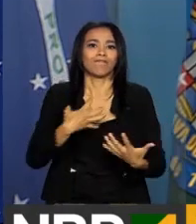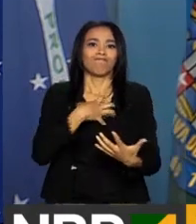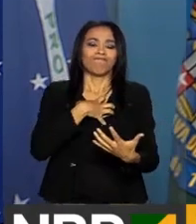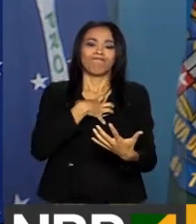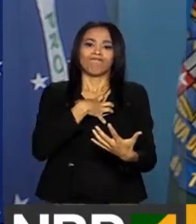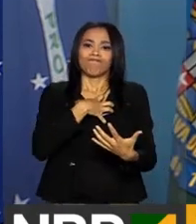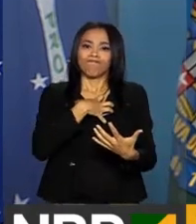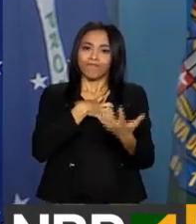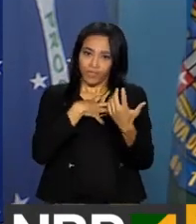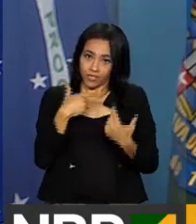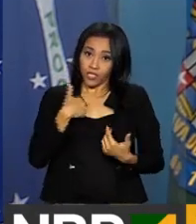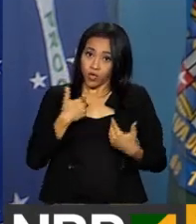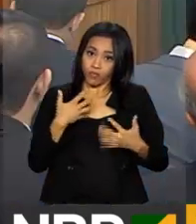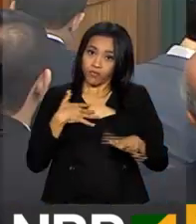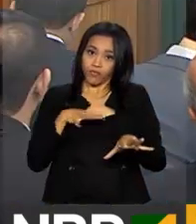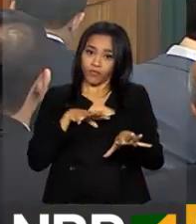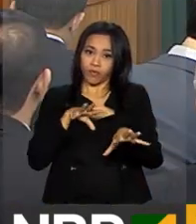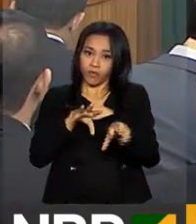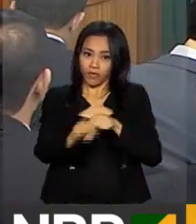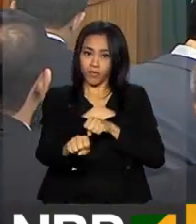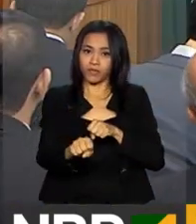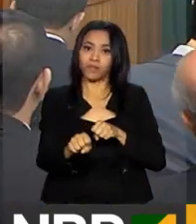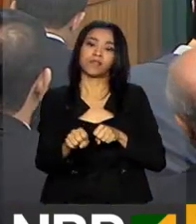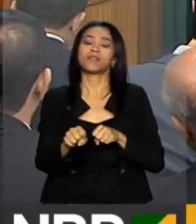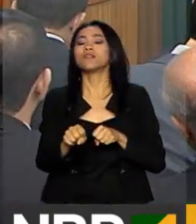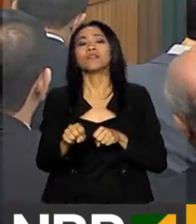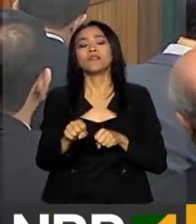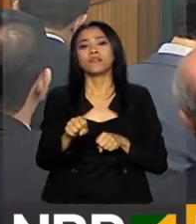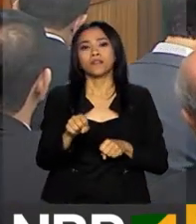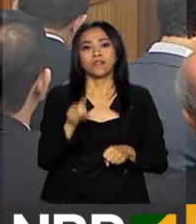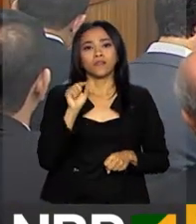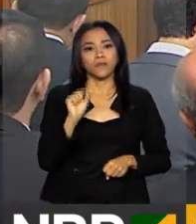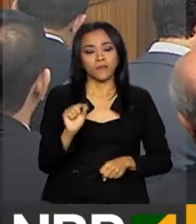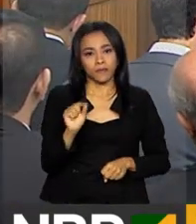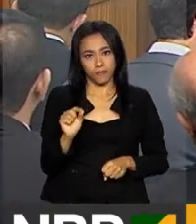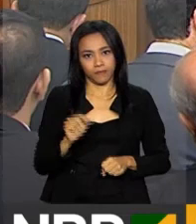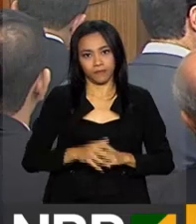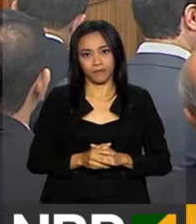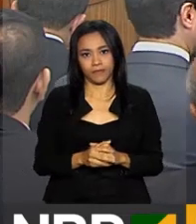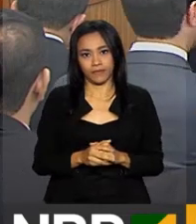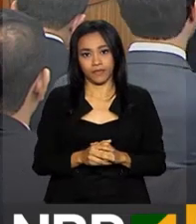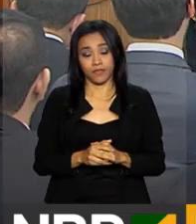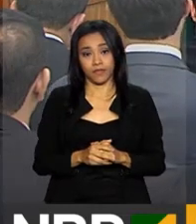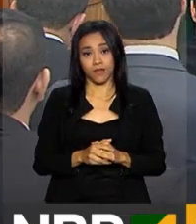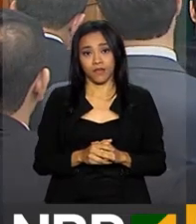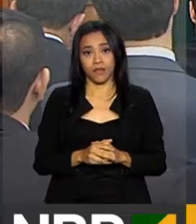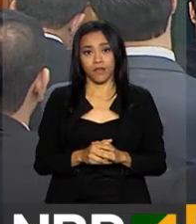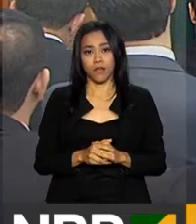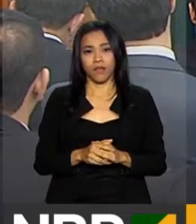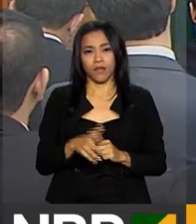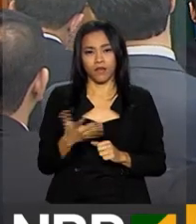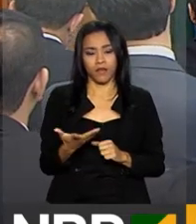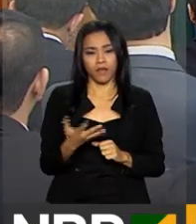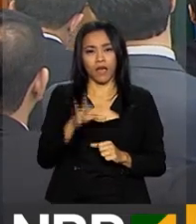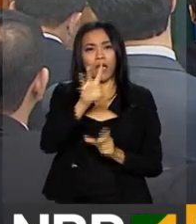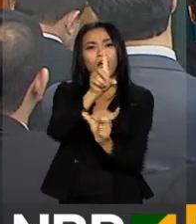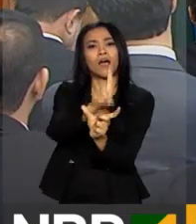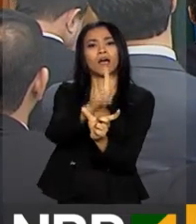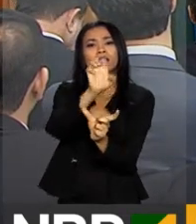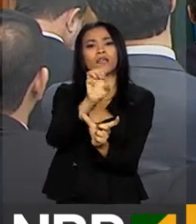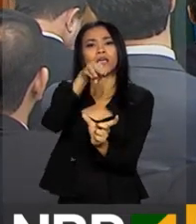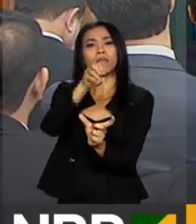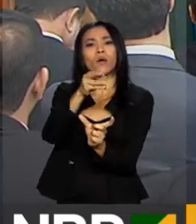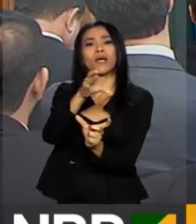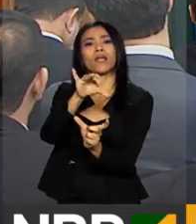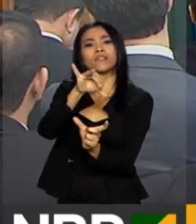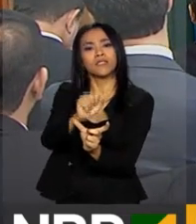eu me formei do the view março exatamente na idéia de que a democracia é o melhor